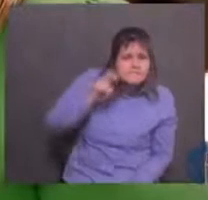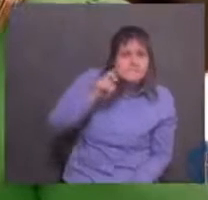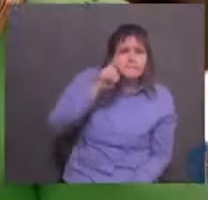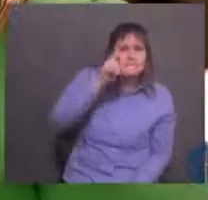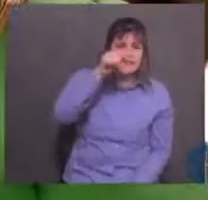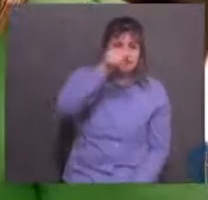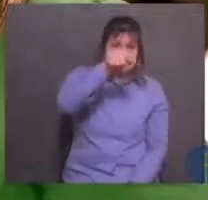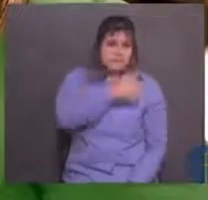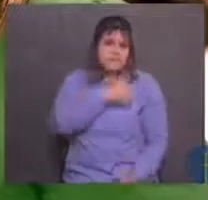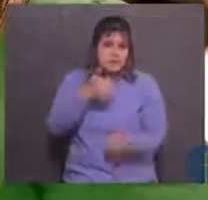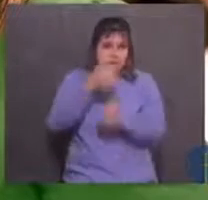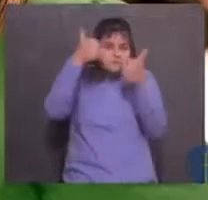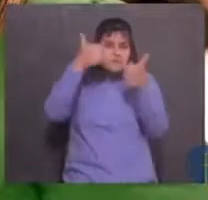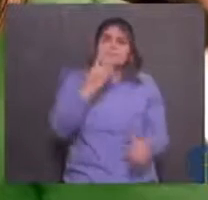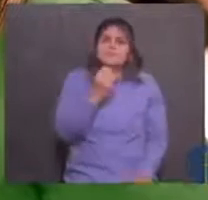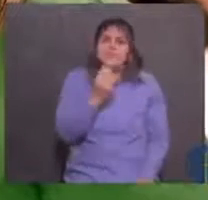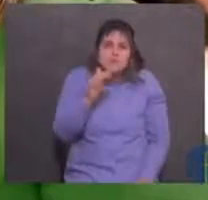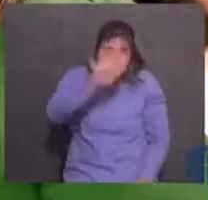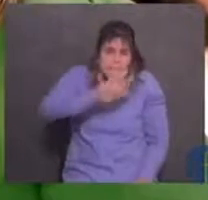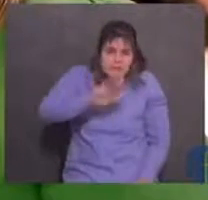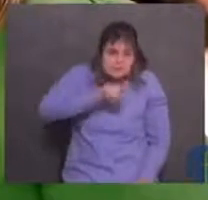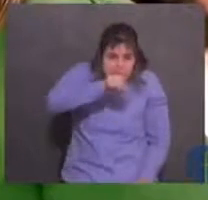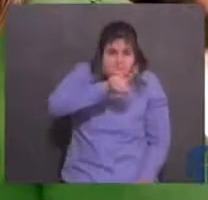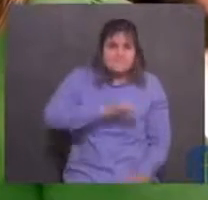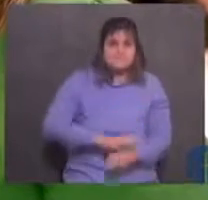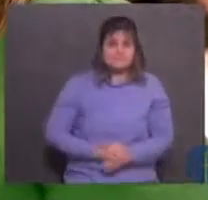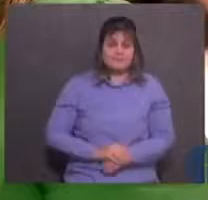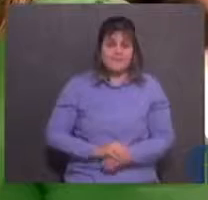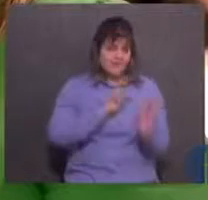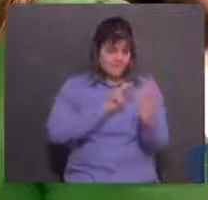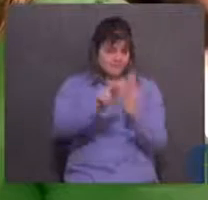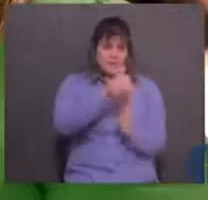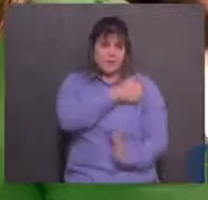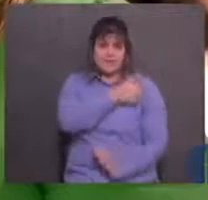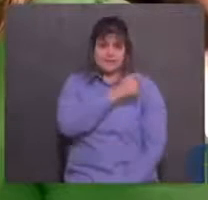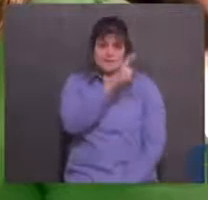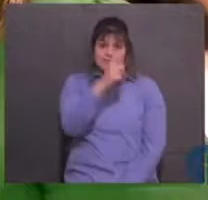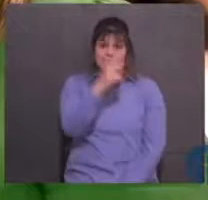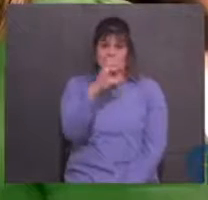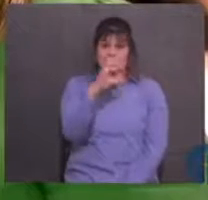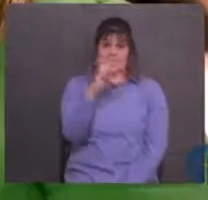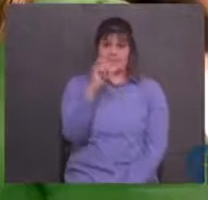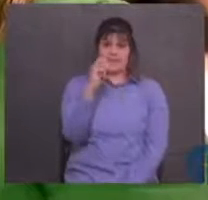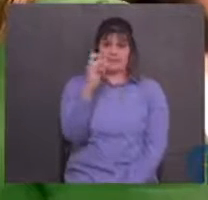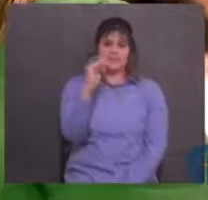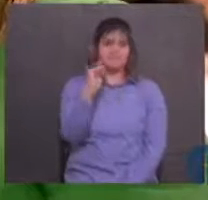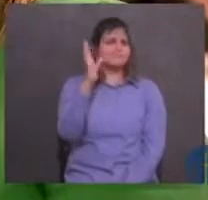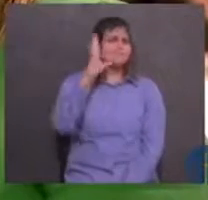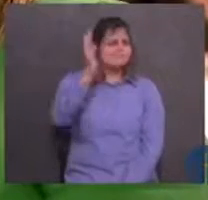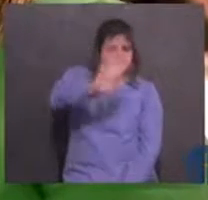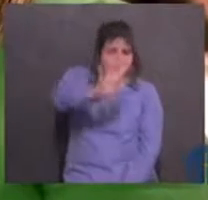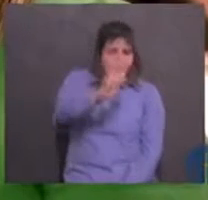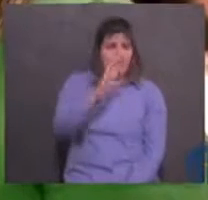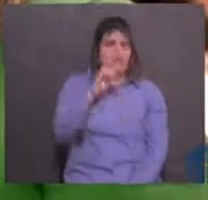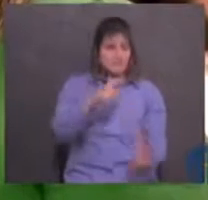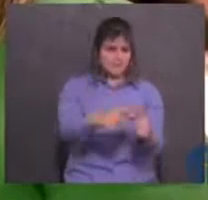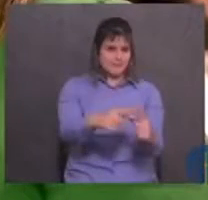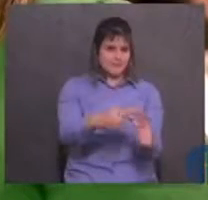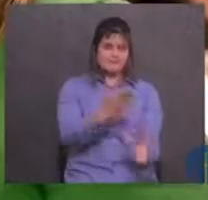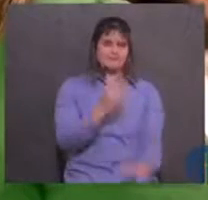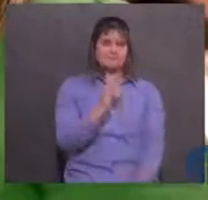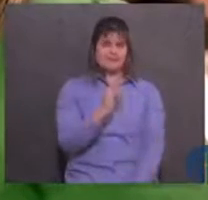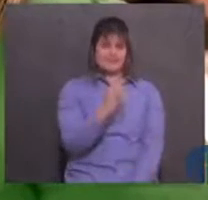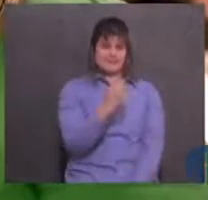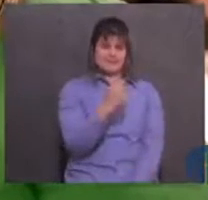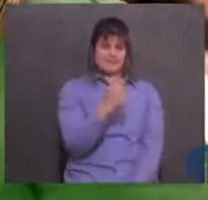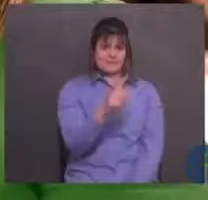uma cidade de Judá. Entrou em casa de Zacarias e saludou a Isabel. Aconteceu